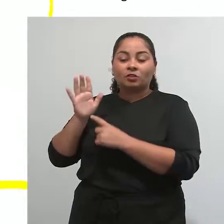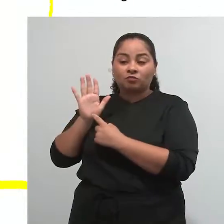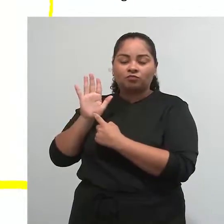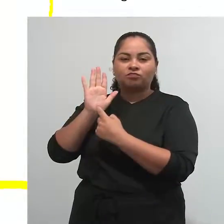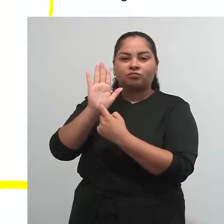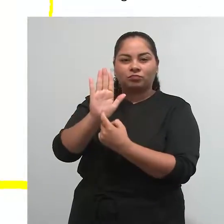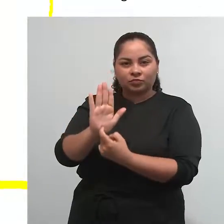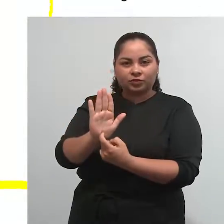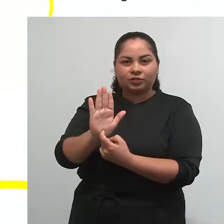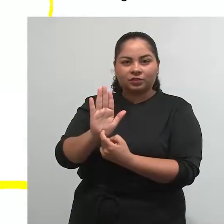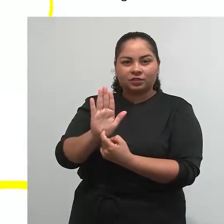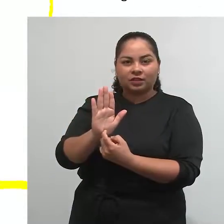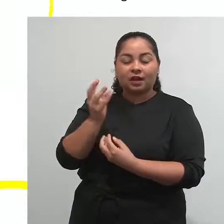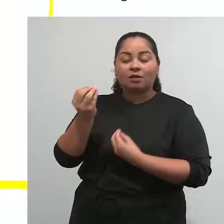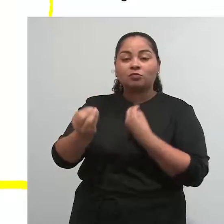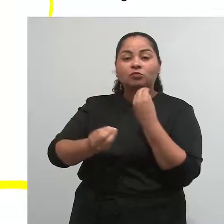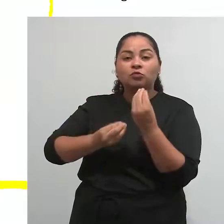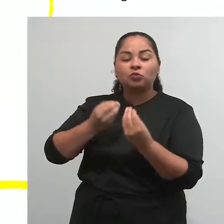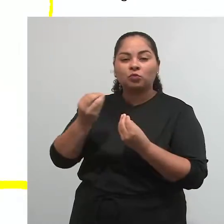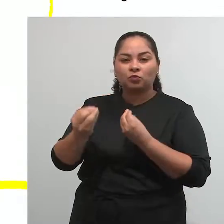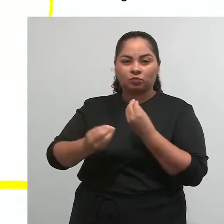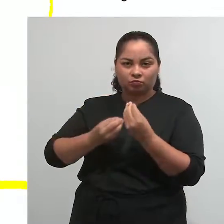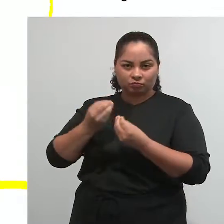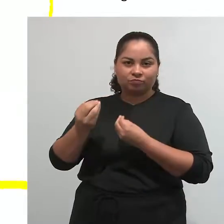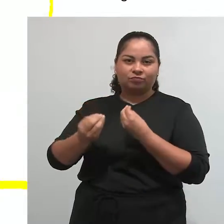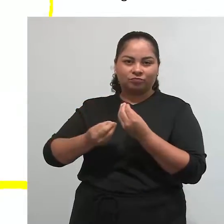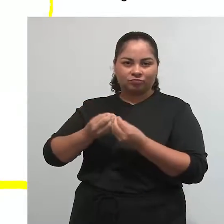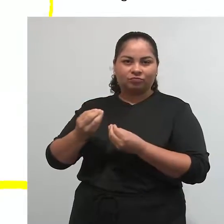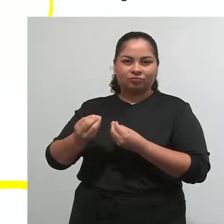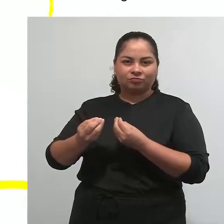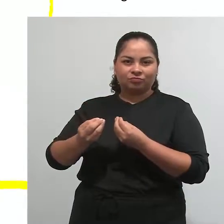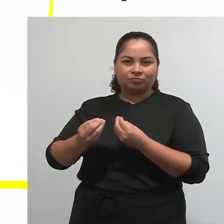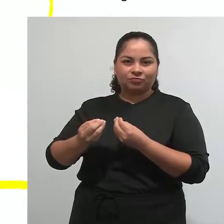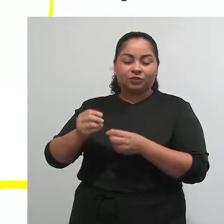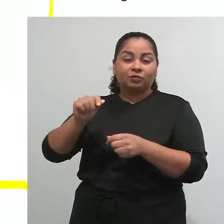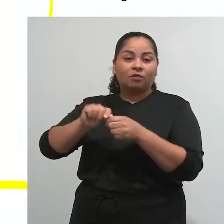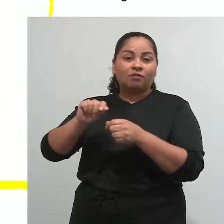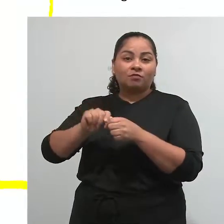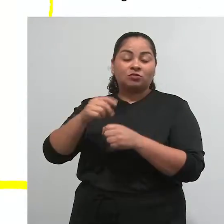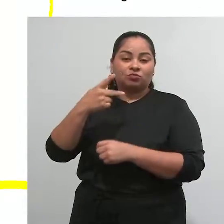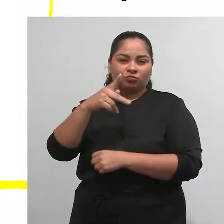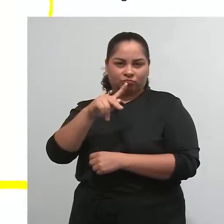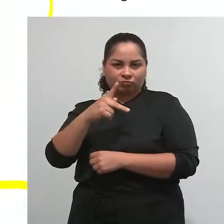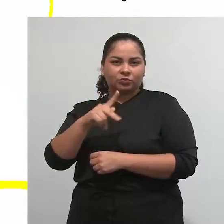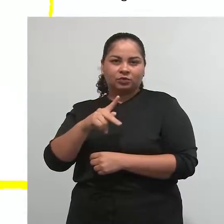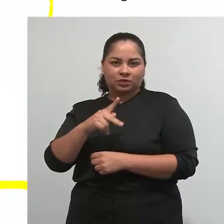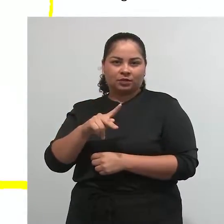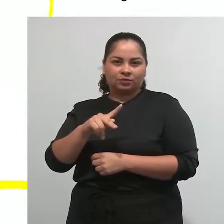deixa de ser uma referência. Por quê? Depois, ele vai mostrando para ti